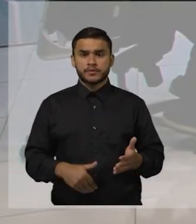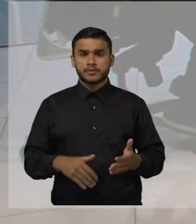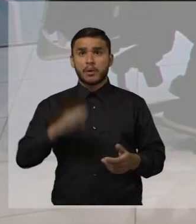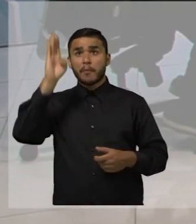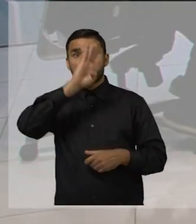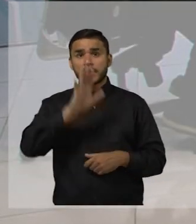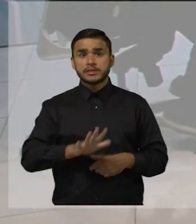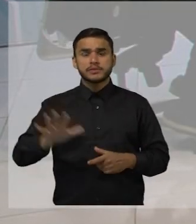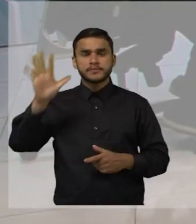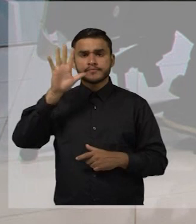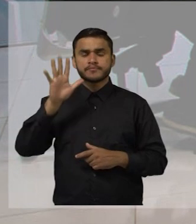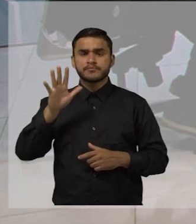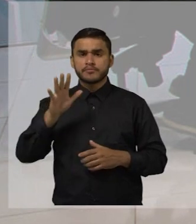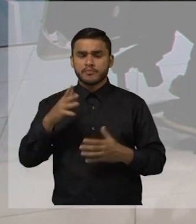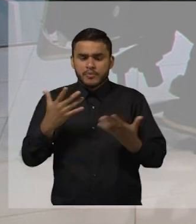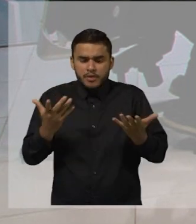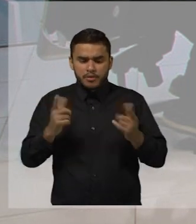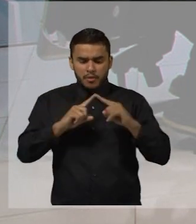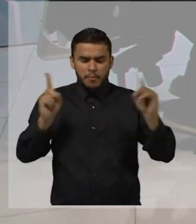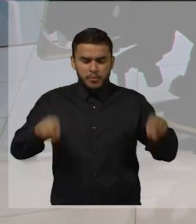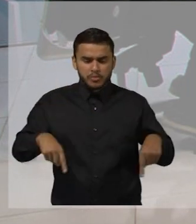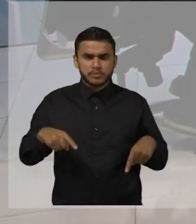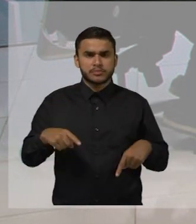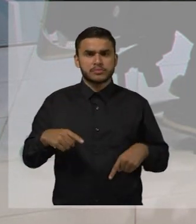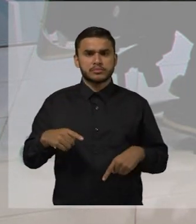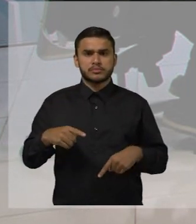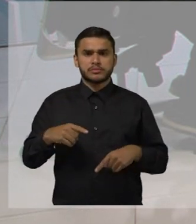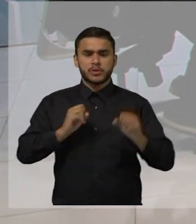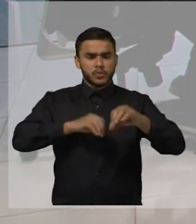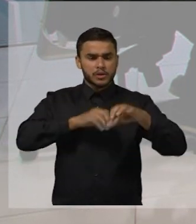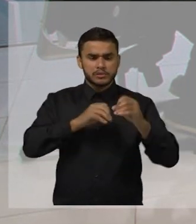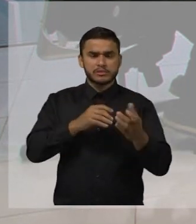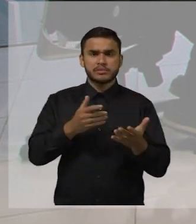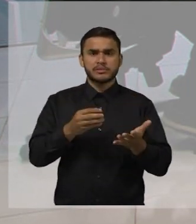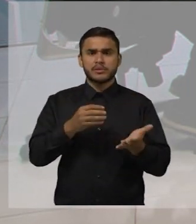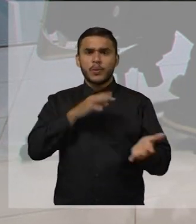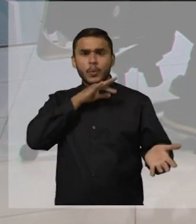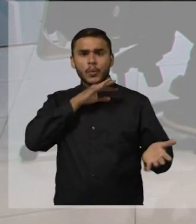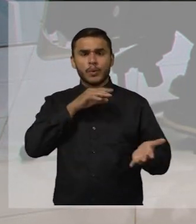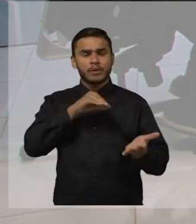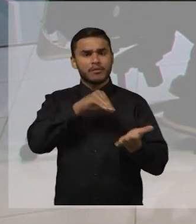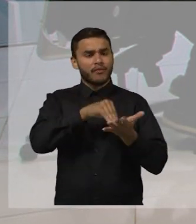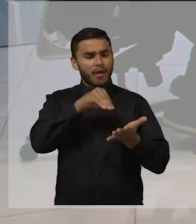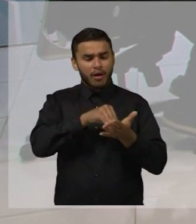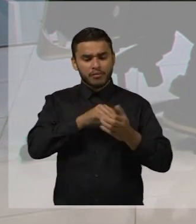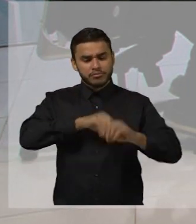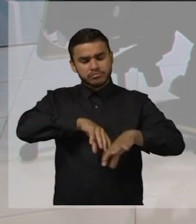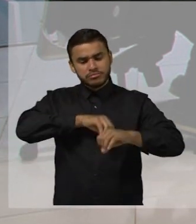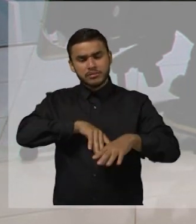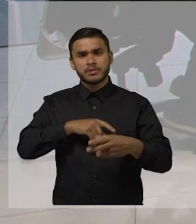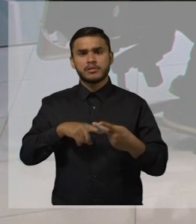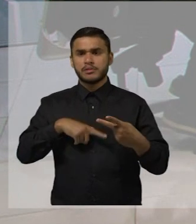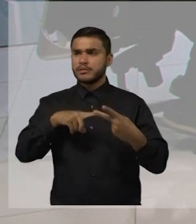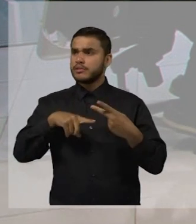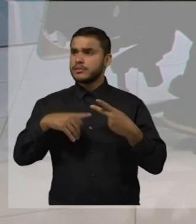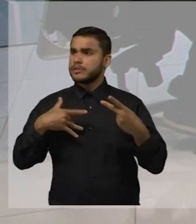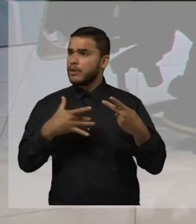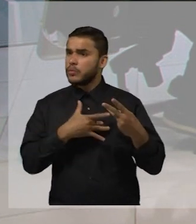falha com as políticas sociais que causam essa desigualdade que o Roberto muito bem